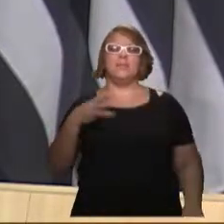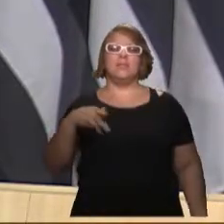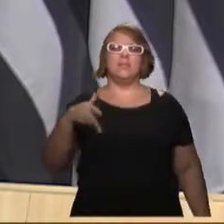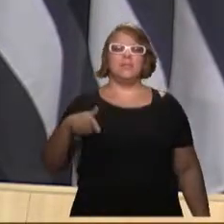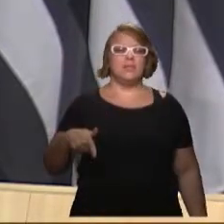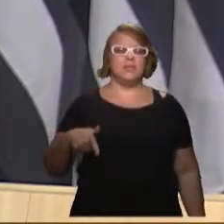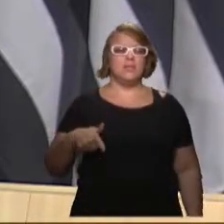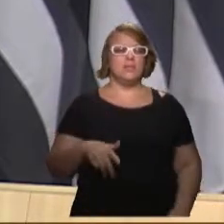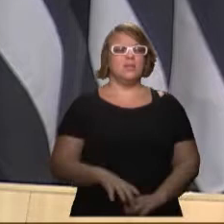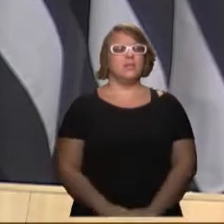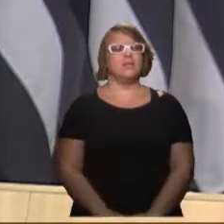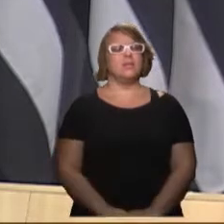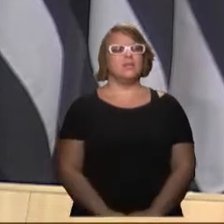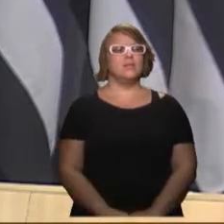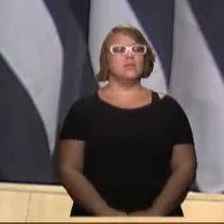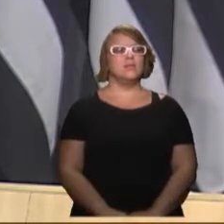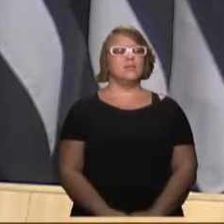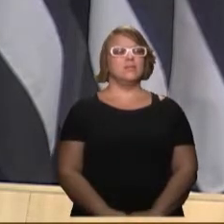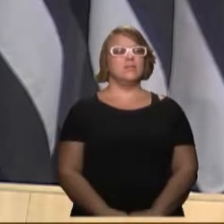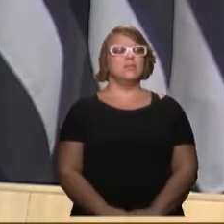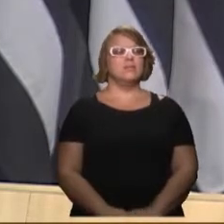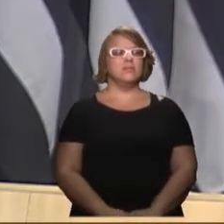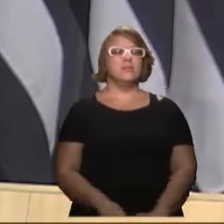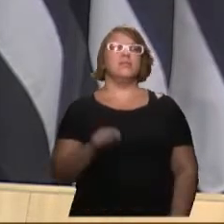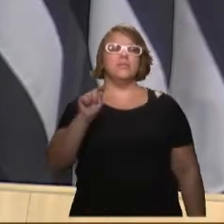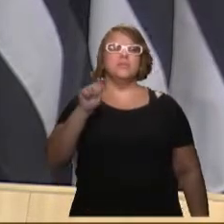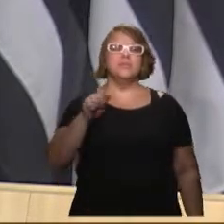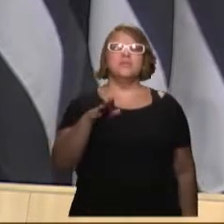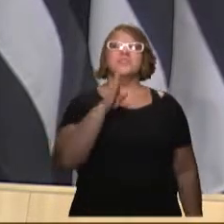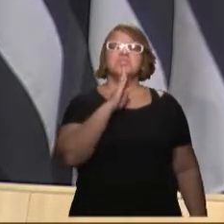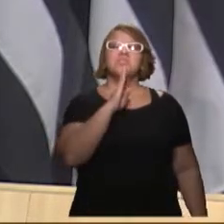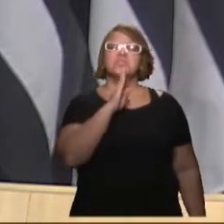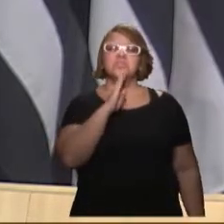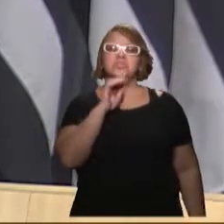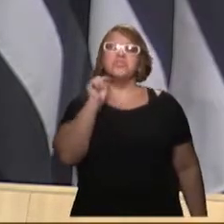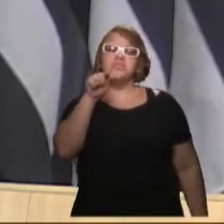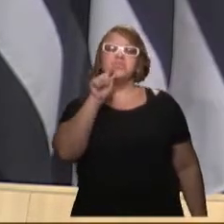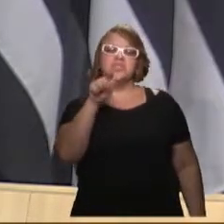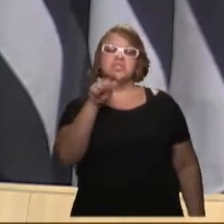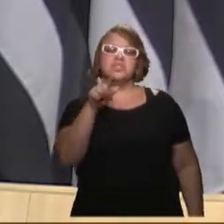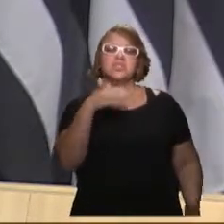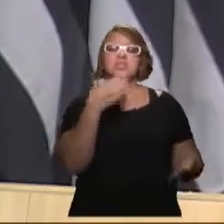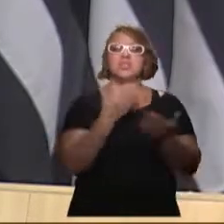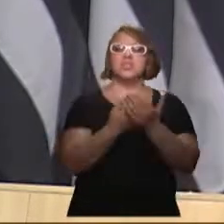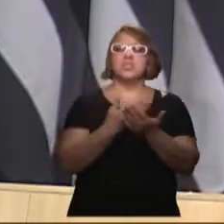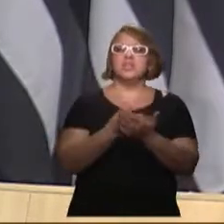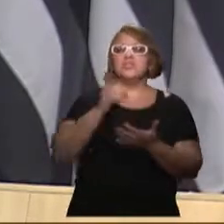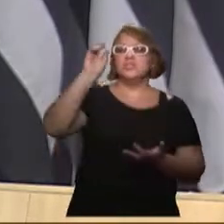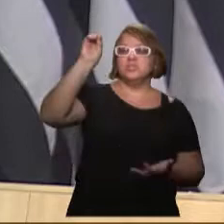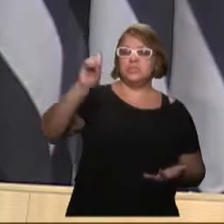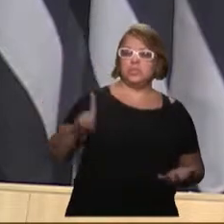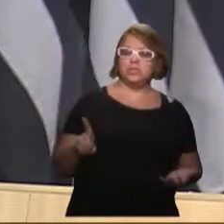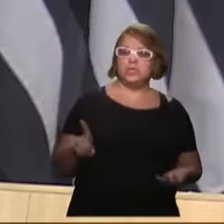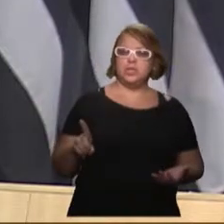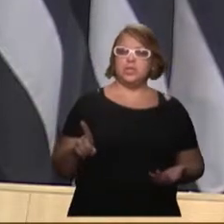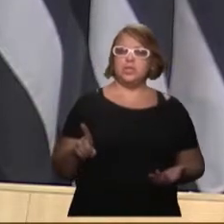trata o artigo 37? Vossa Excelência, que é estudante de direito, poderia me citar, por gentileza?